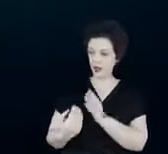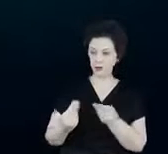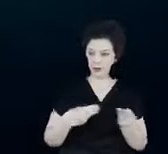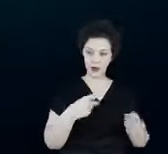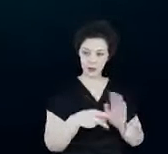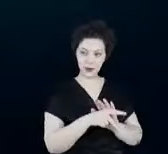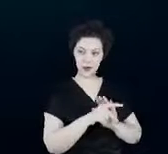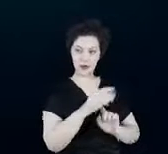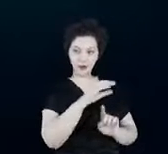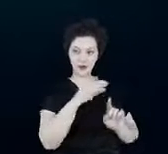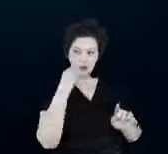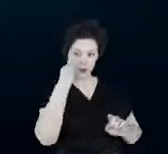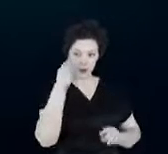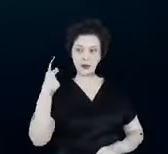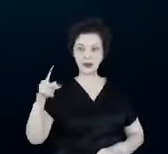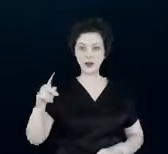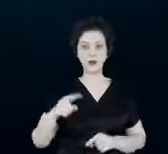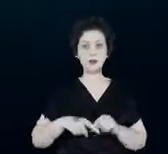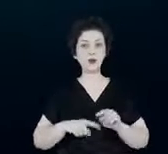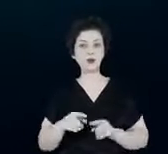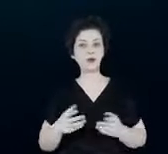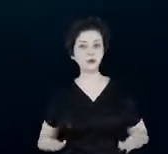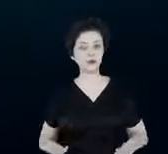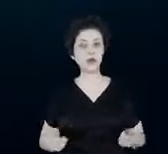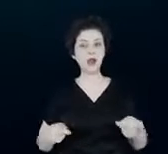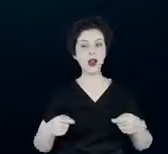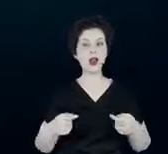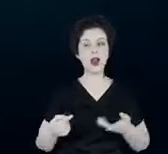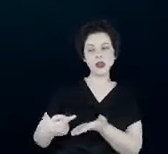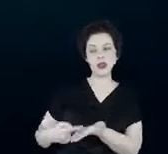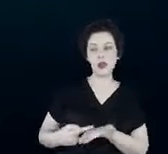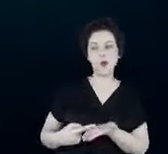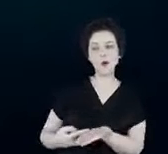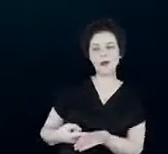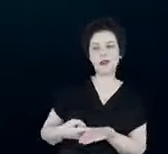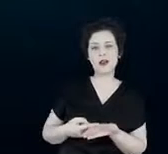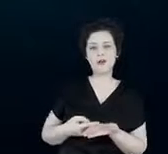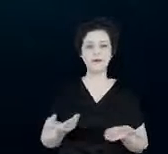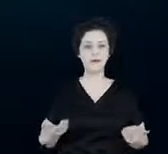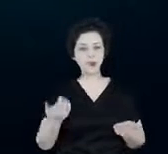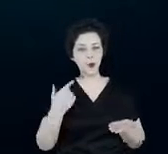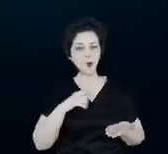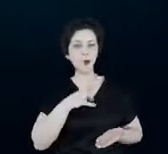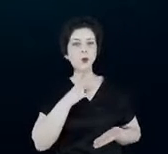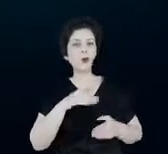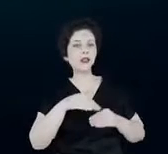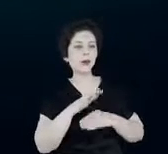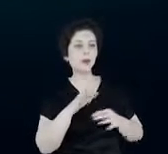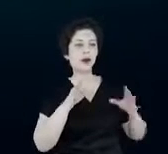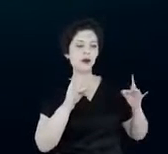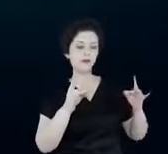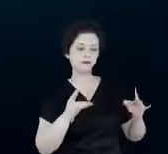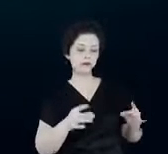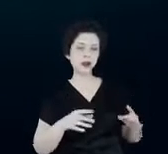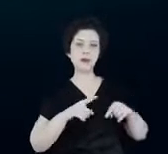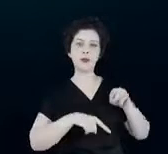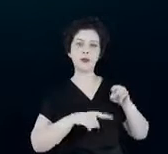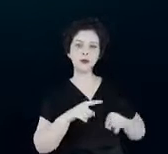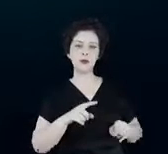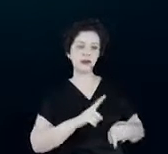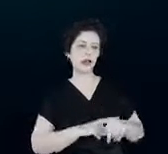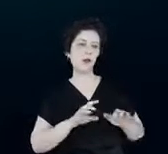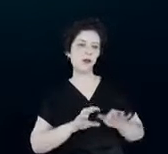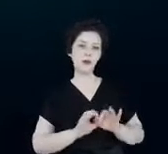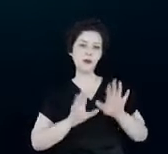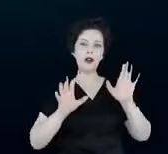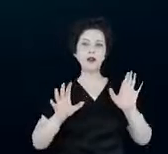para experimentar seu produto Olha que bacana né você consegue sim então conhecer mais produtos e ter tempo livre para